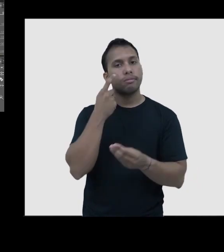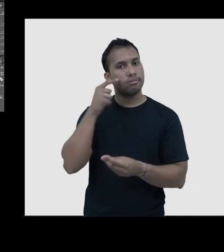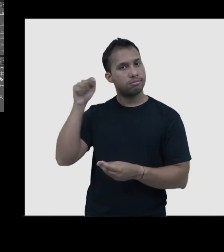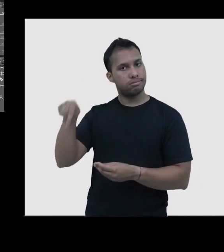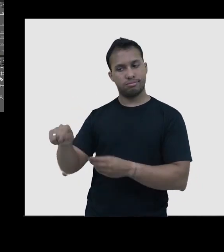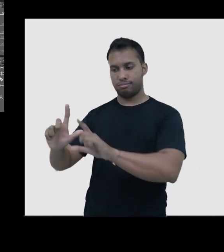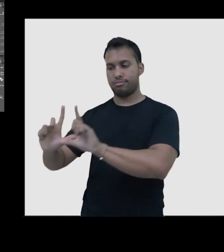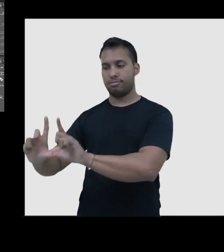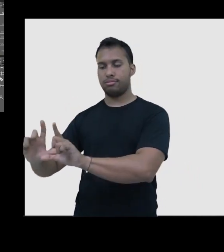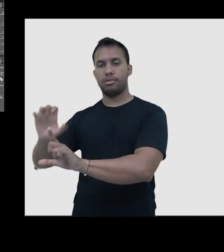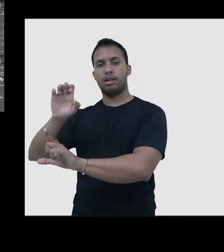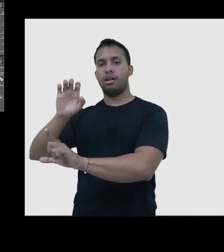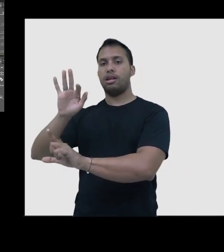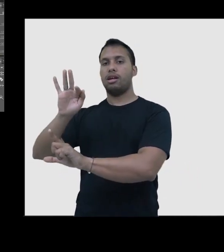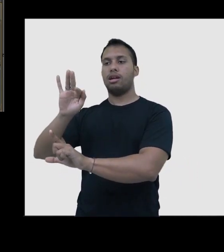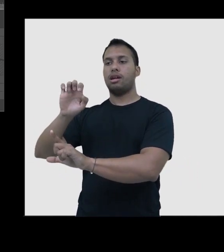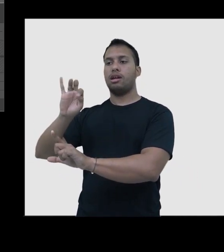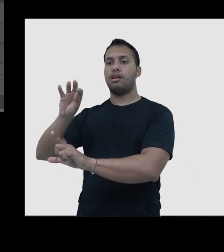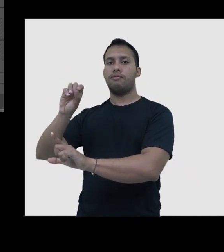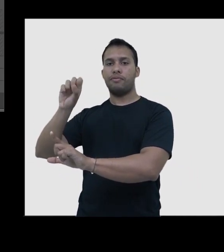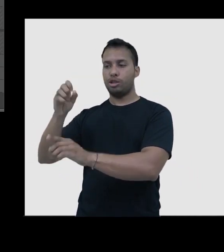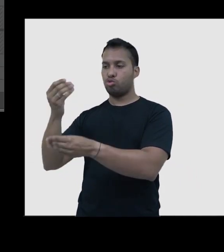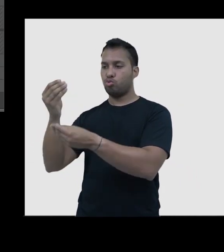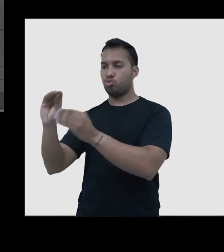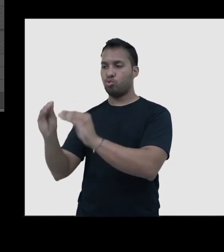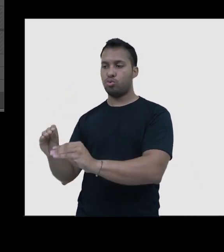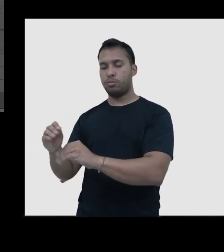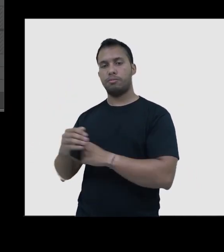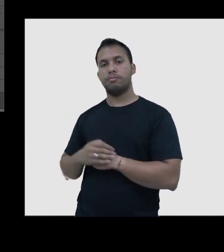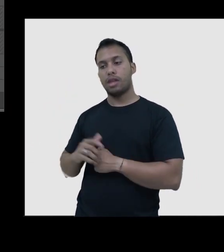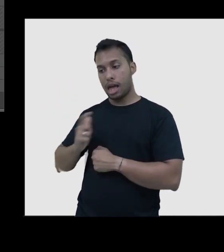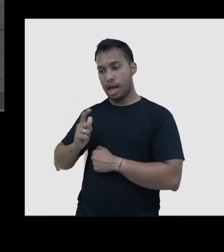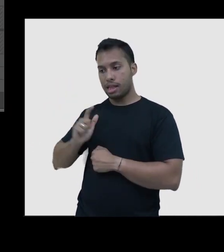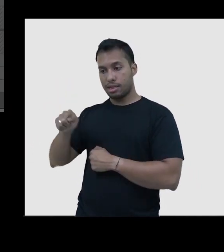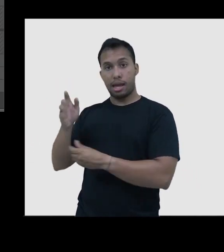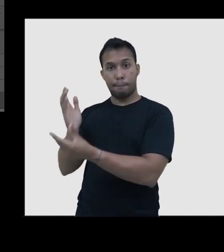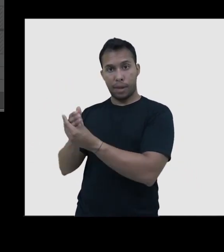esse fundo verde do vídeo inteiro. Então a gente vai no painel Efeitos.